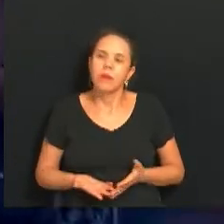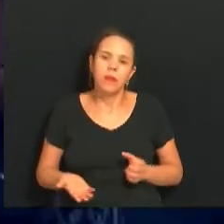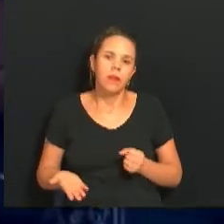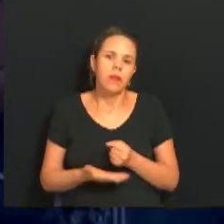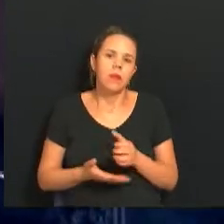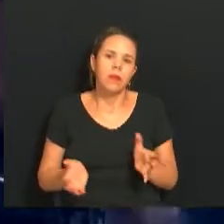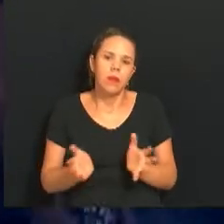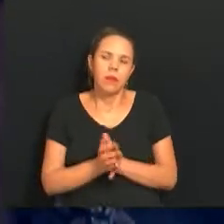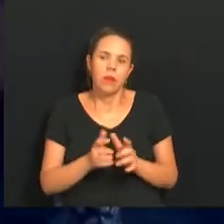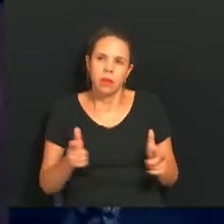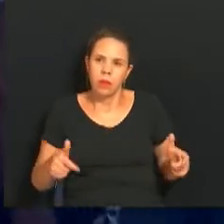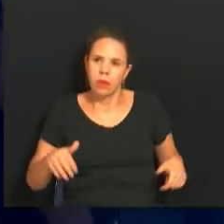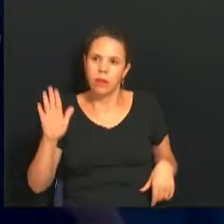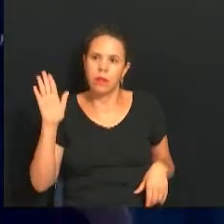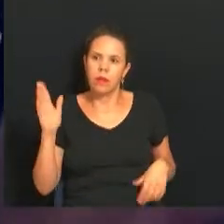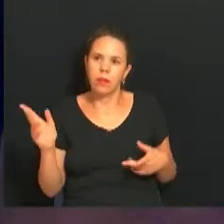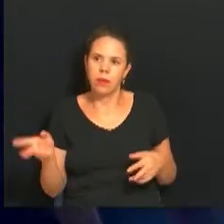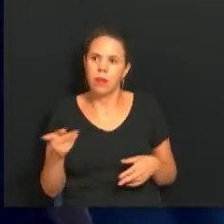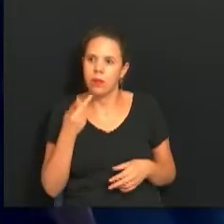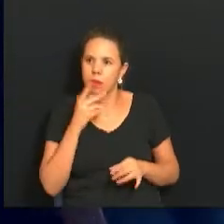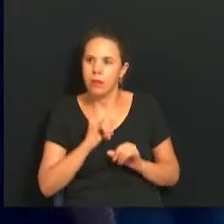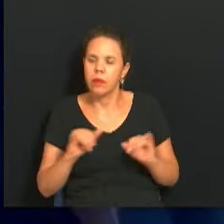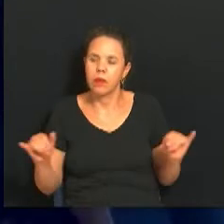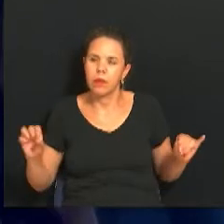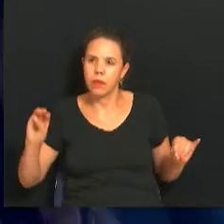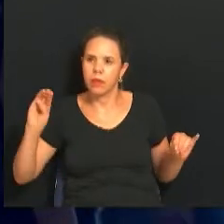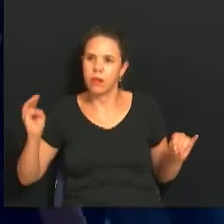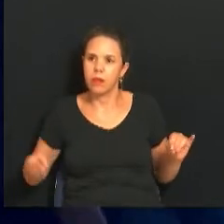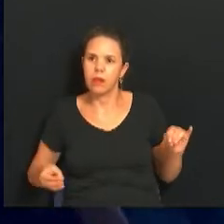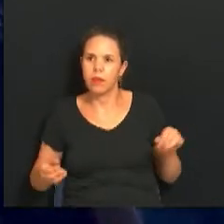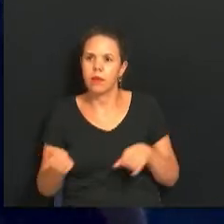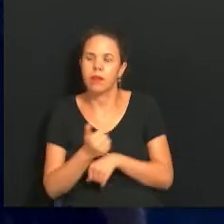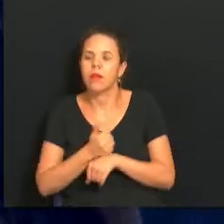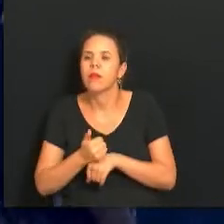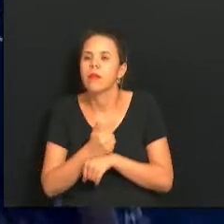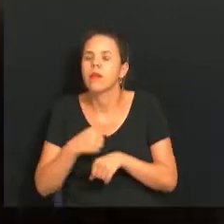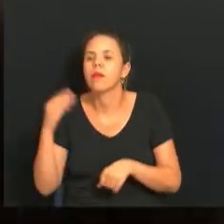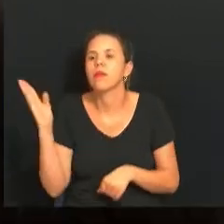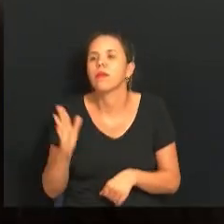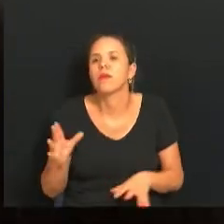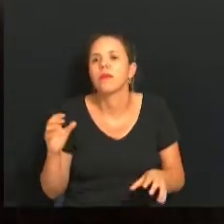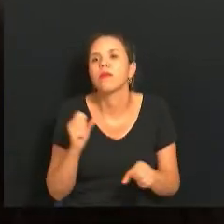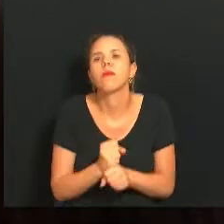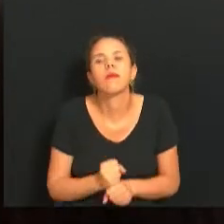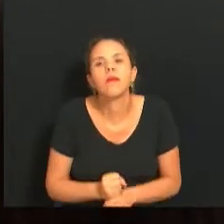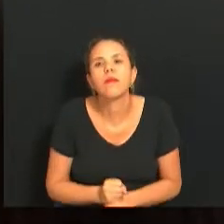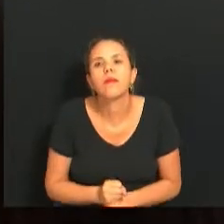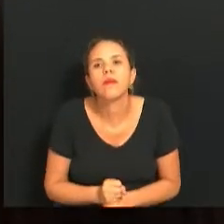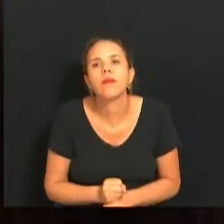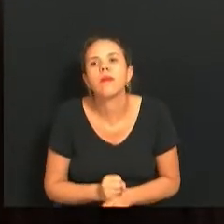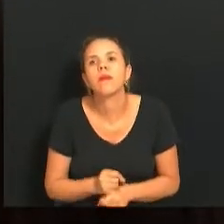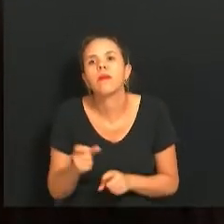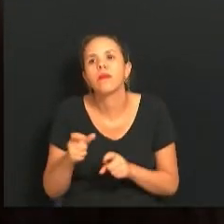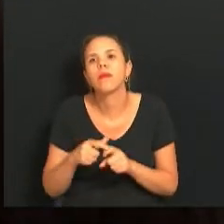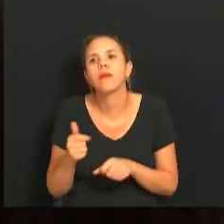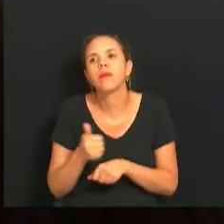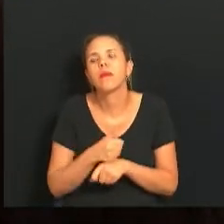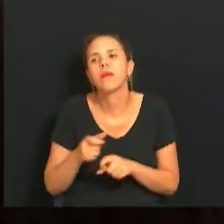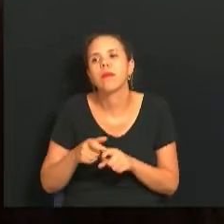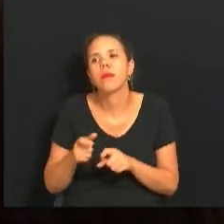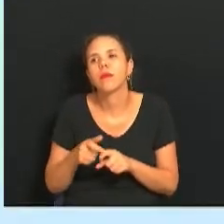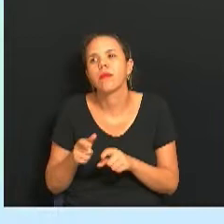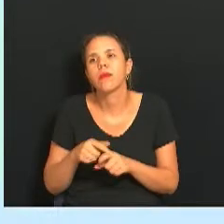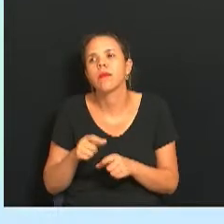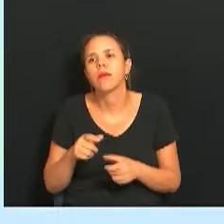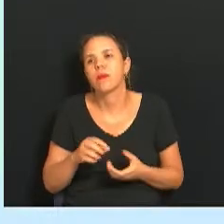a grande maioria, como já foram formados milhares de especialistas para o Brasil todo. A residência médica é uma modalidade de